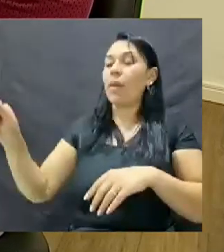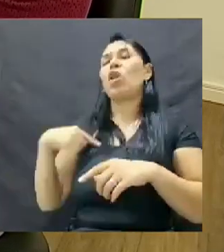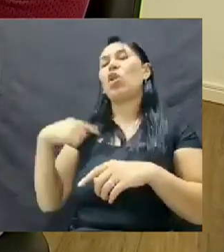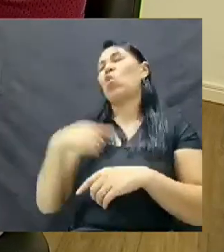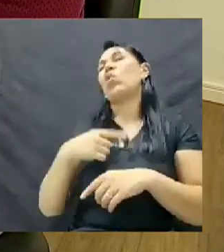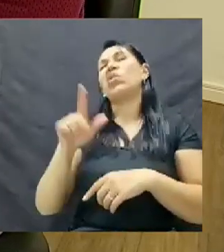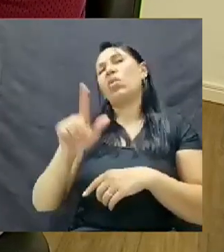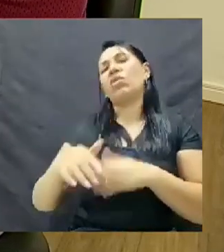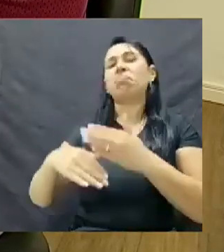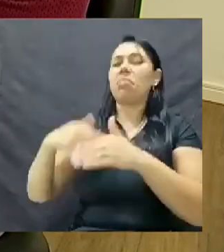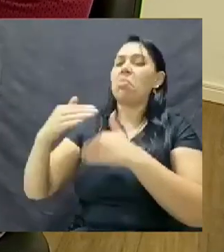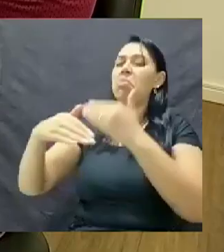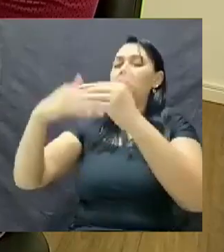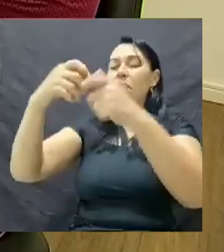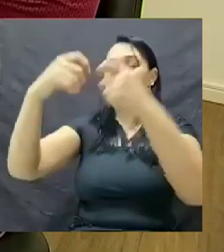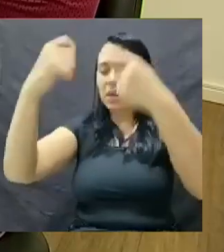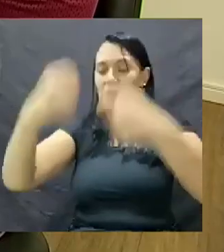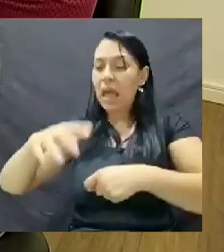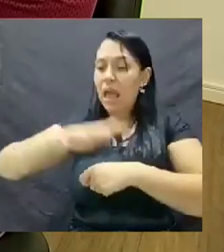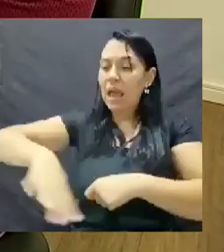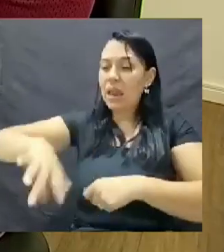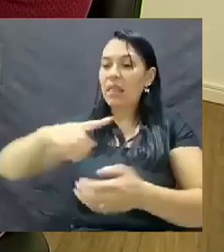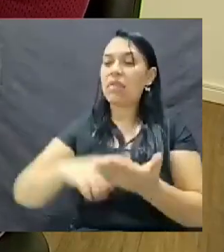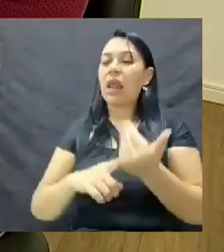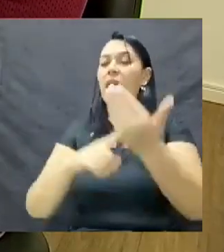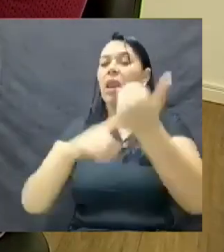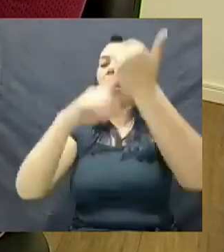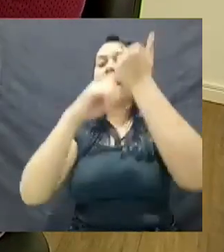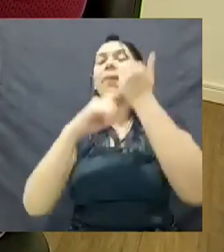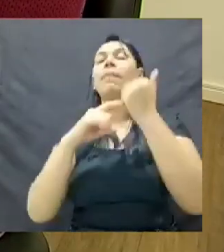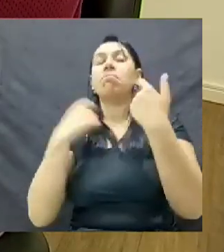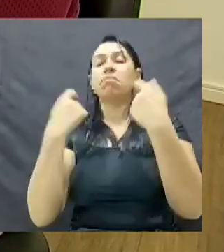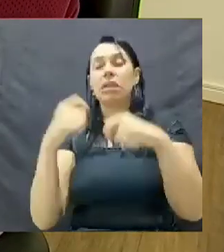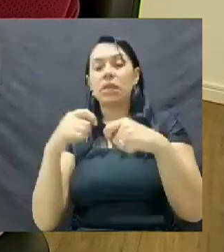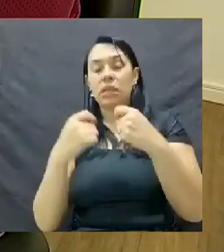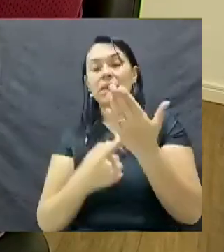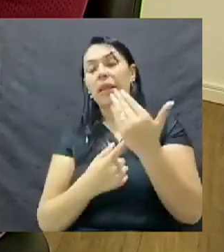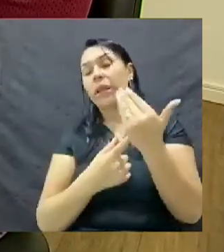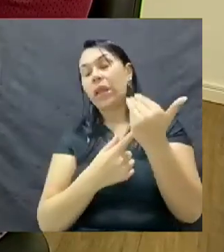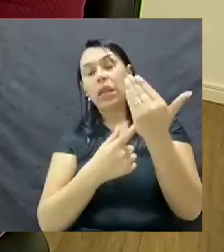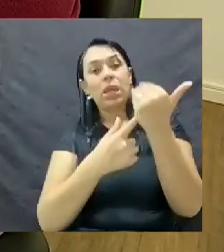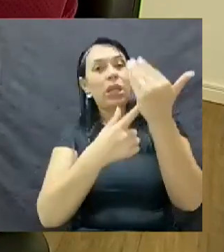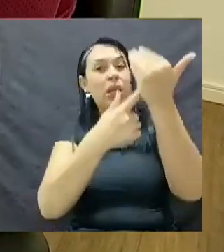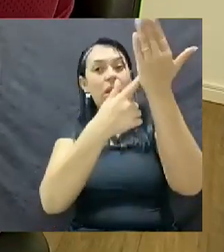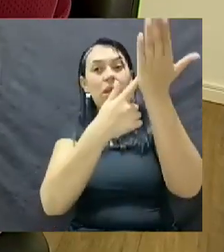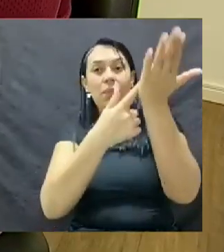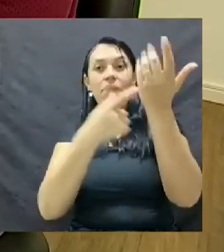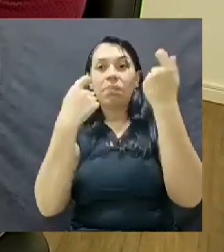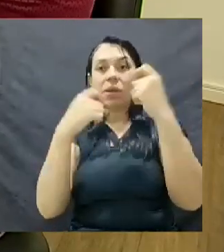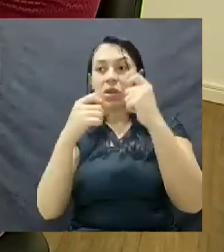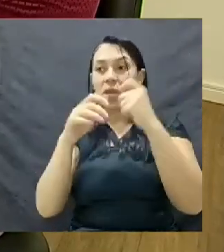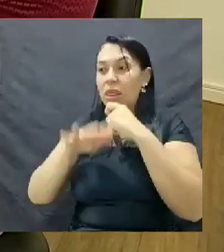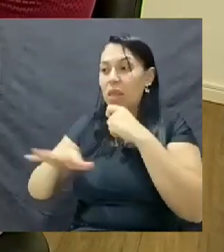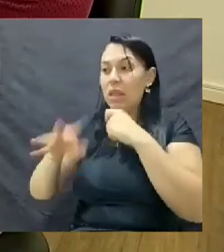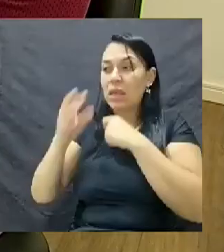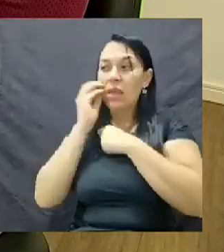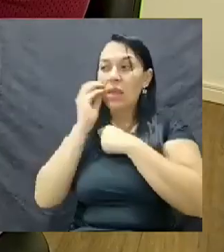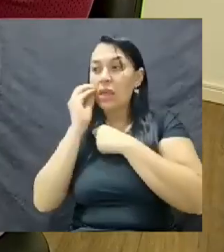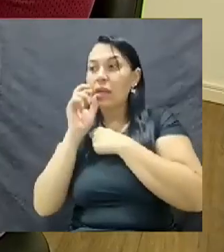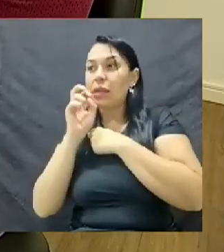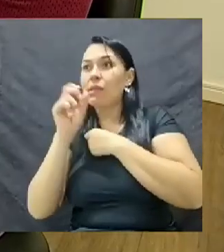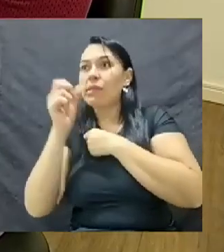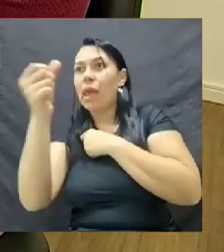área tecnológica. A tecnologia, talvez a gente dê 2 passos, ela ande 5, 6, sabe, tudo.